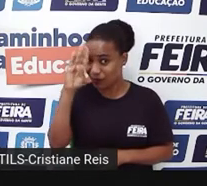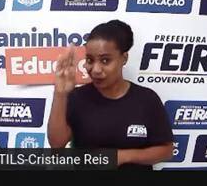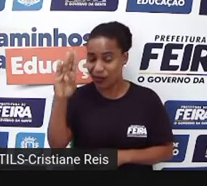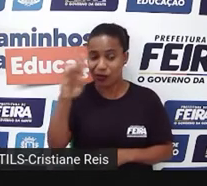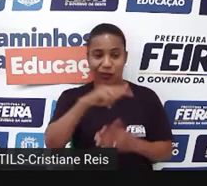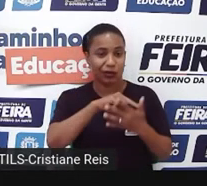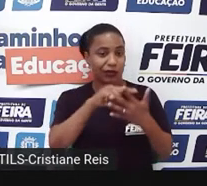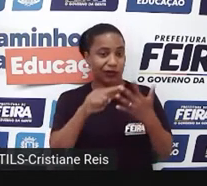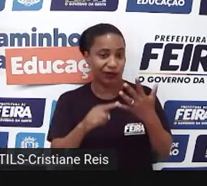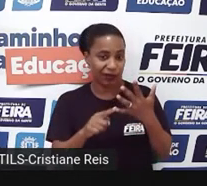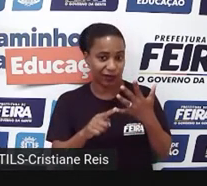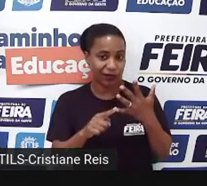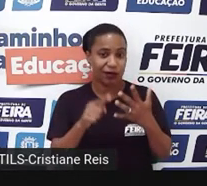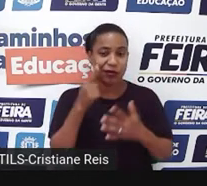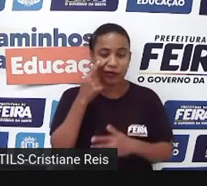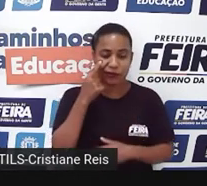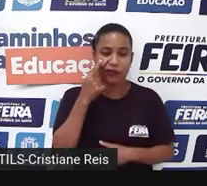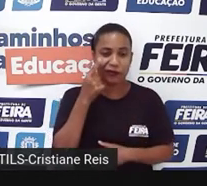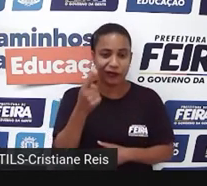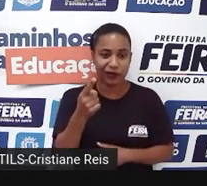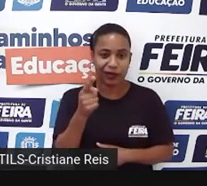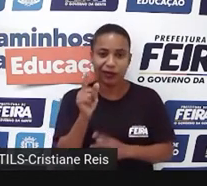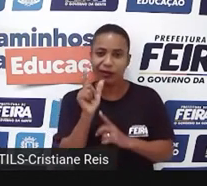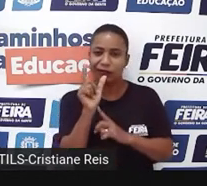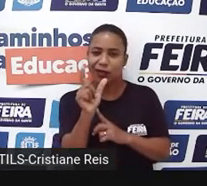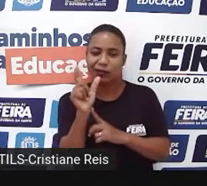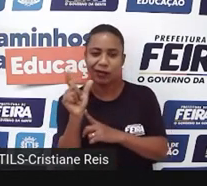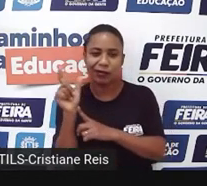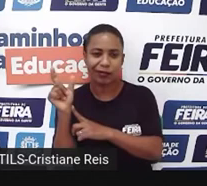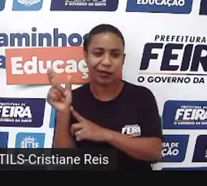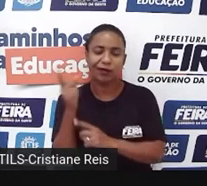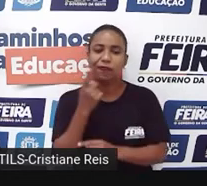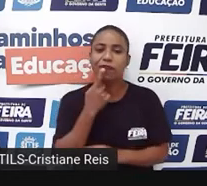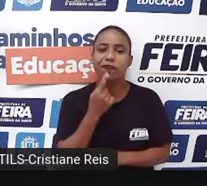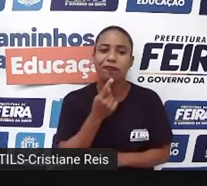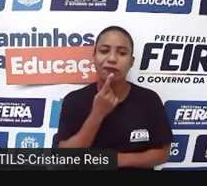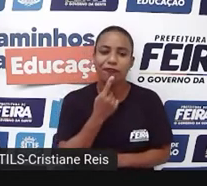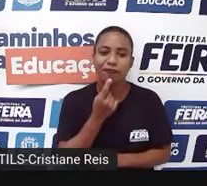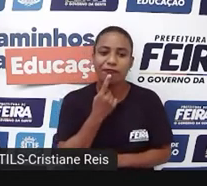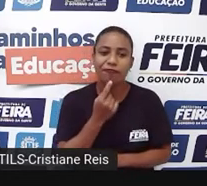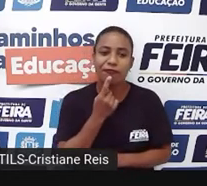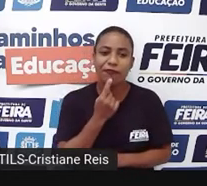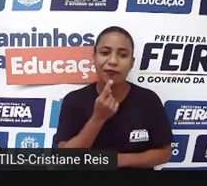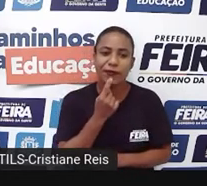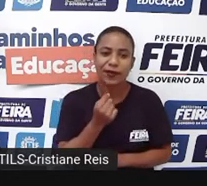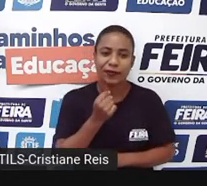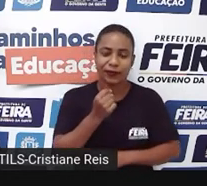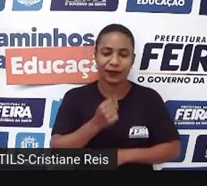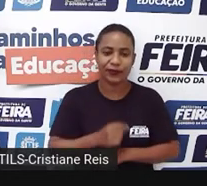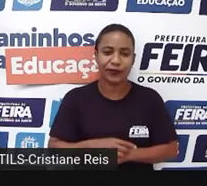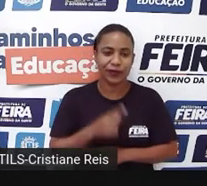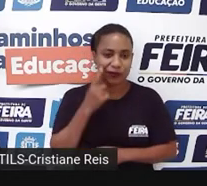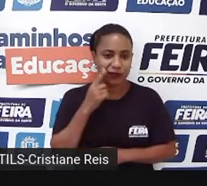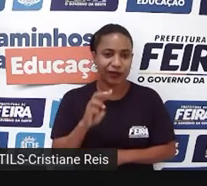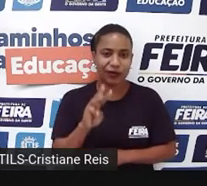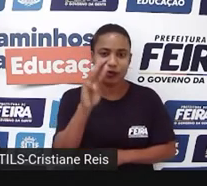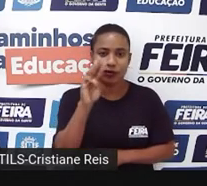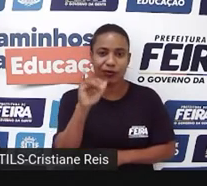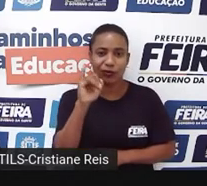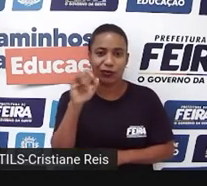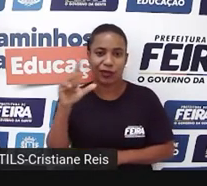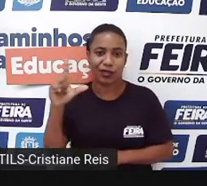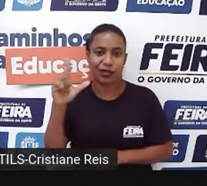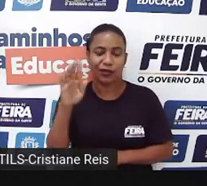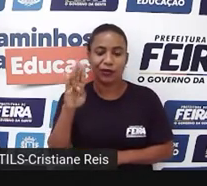observassem essas expressões que eu destaquei de vermelho. Will be released, né? Será